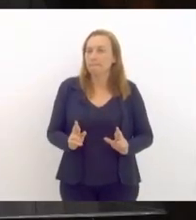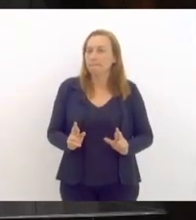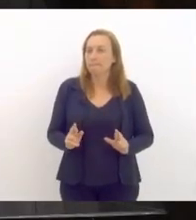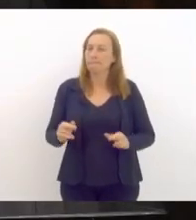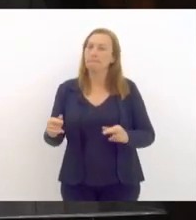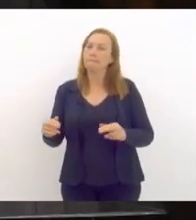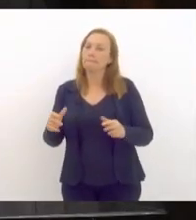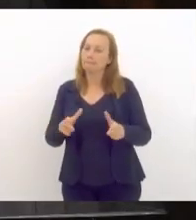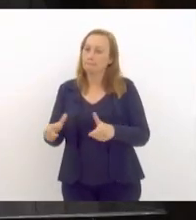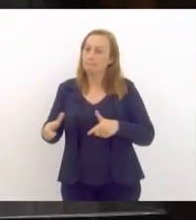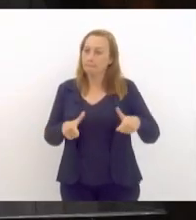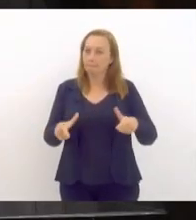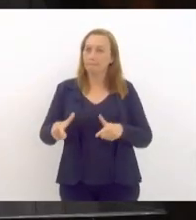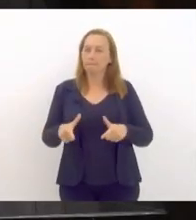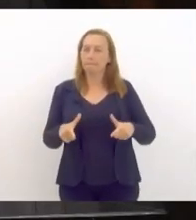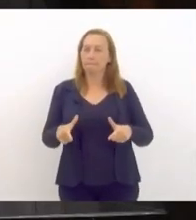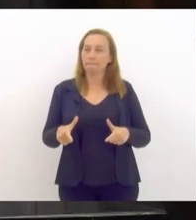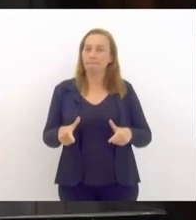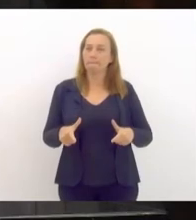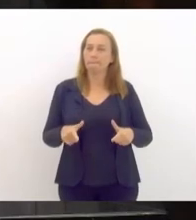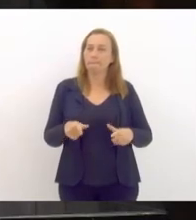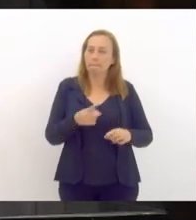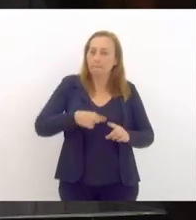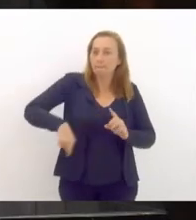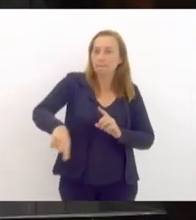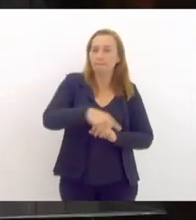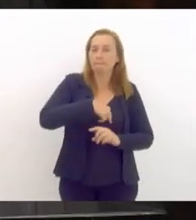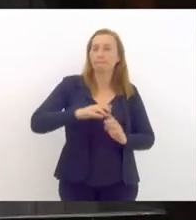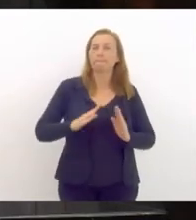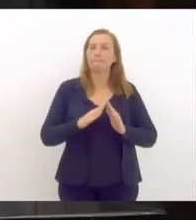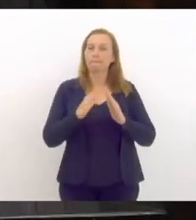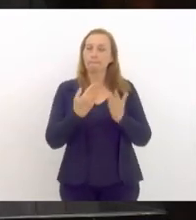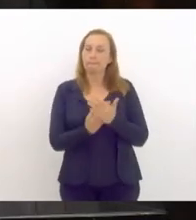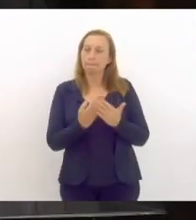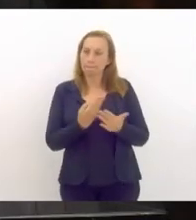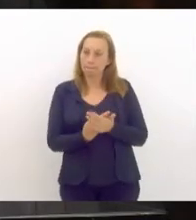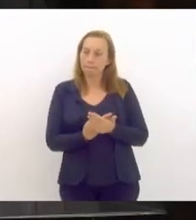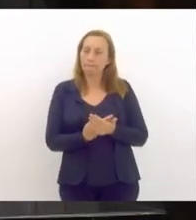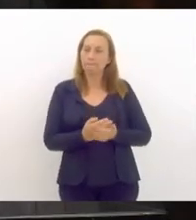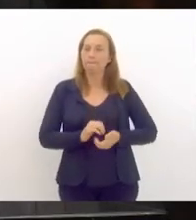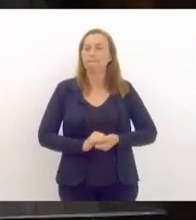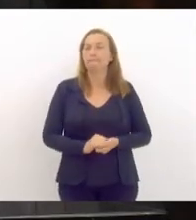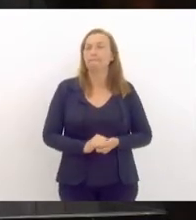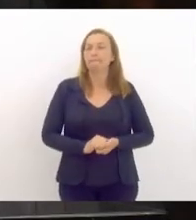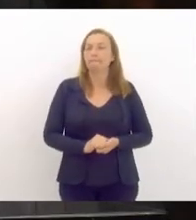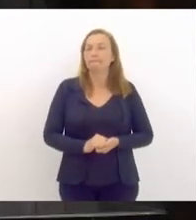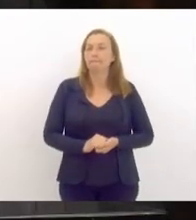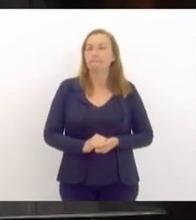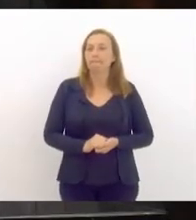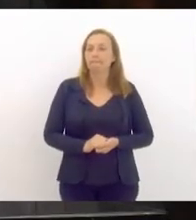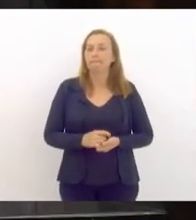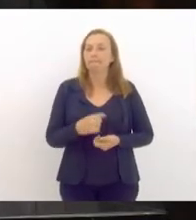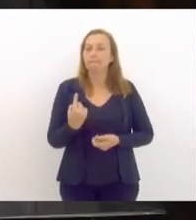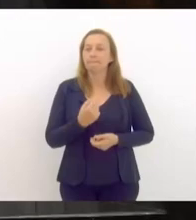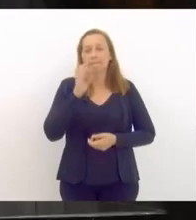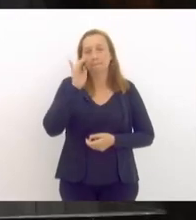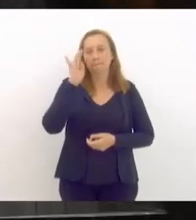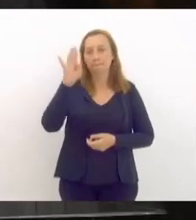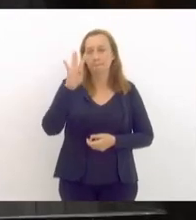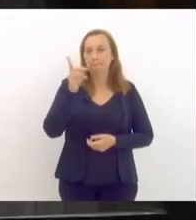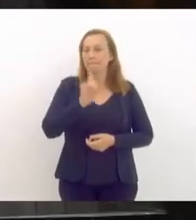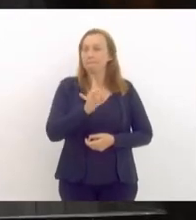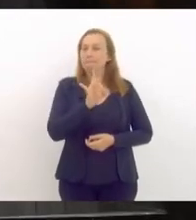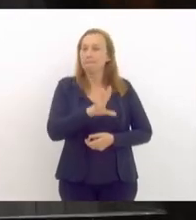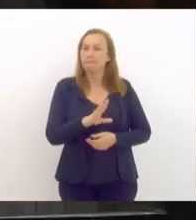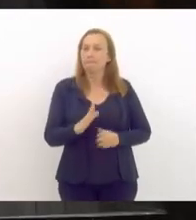Projetos culturais e desenvolvem ainda hoje nas escolas como ele é um articulador entre a escola e a comunidade o nosso sonho não só